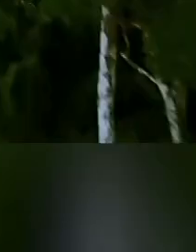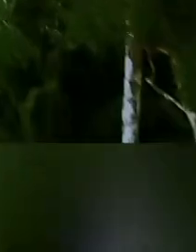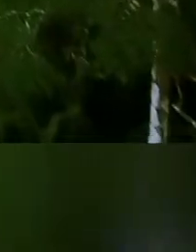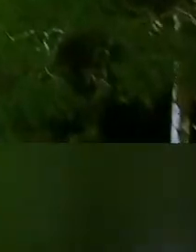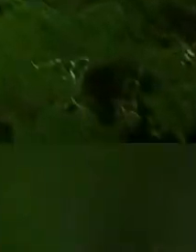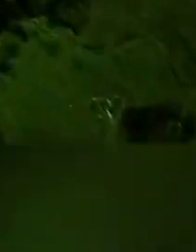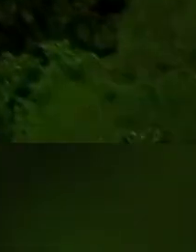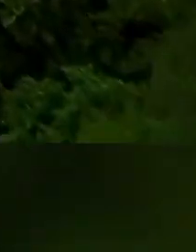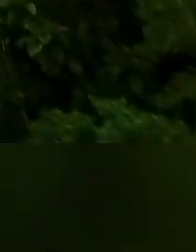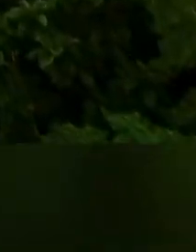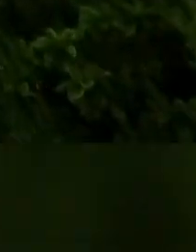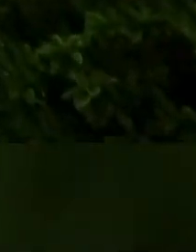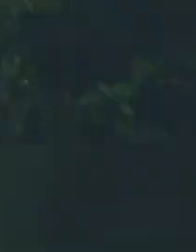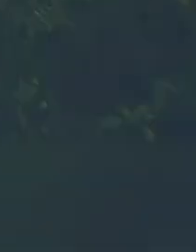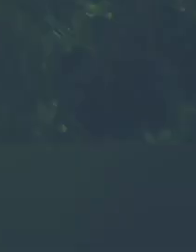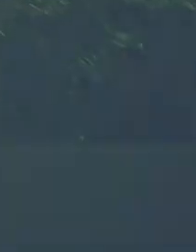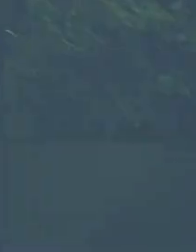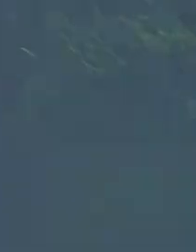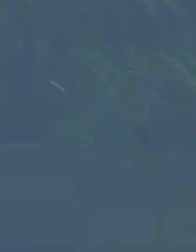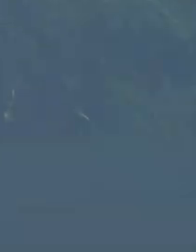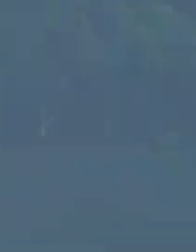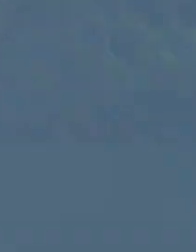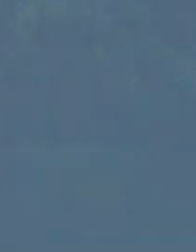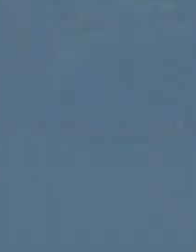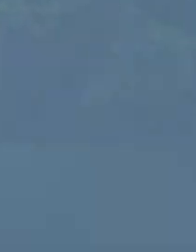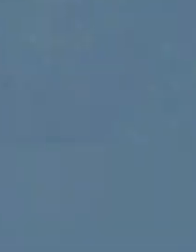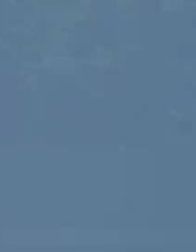terra natal.